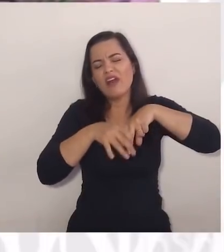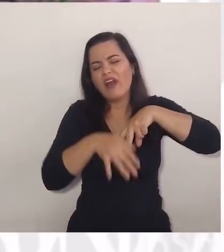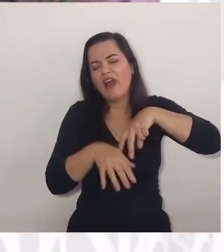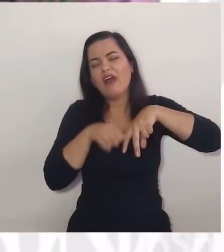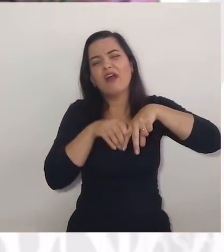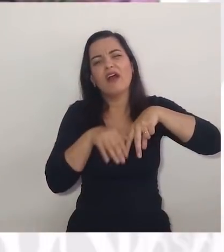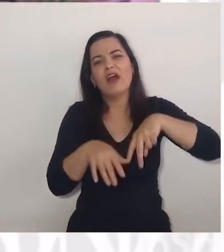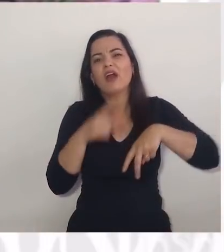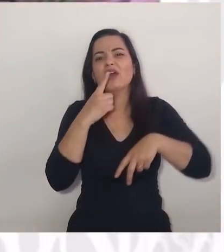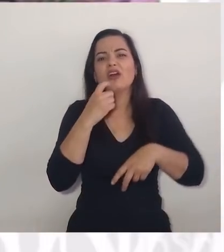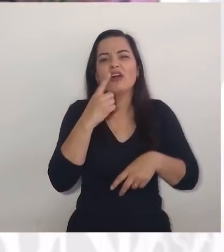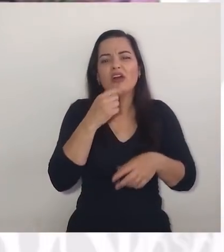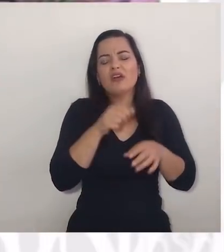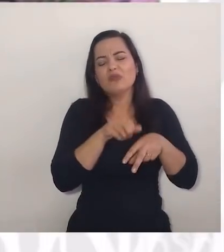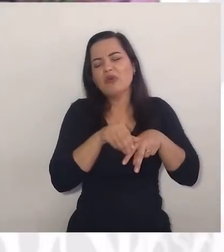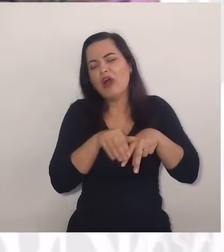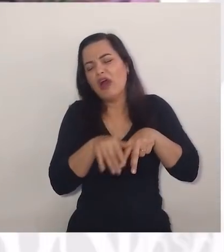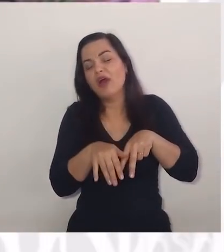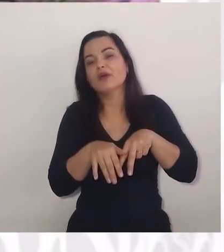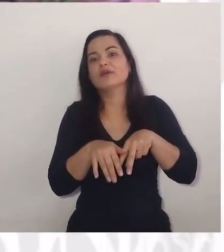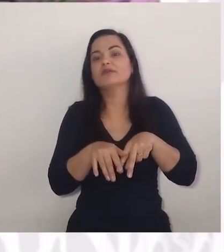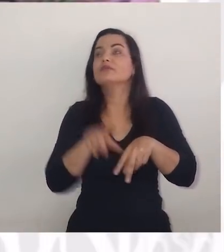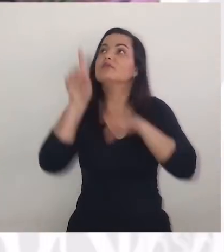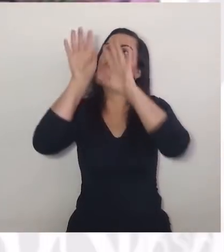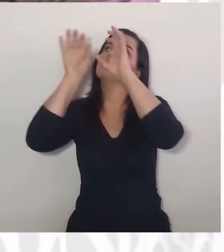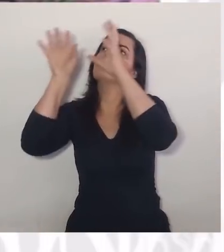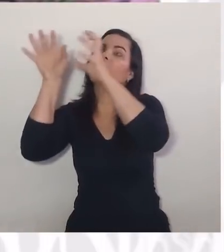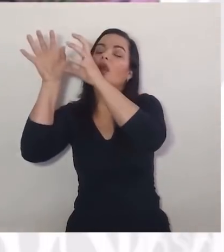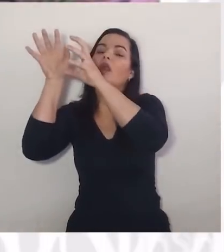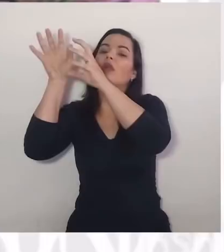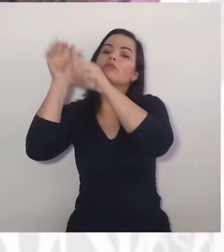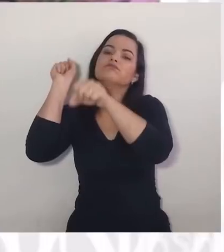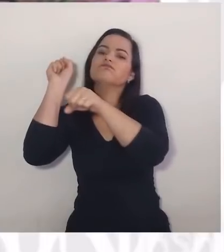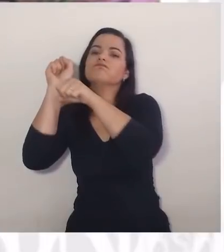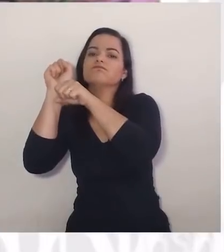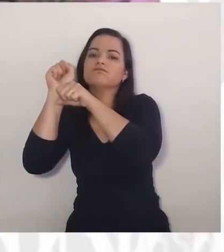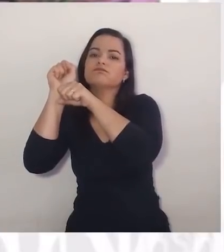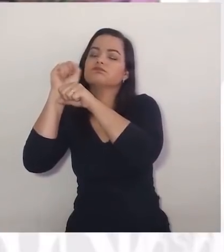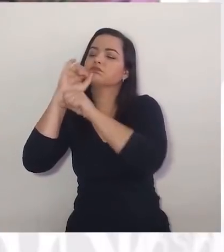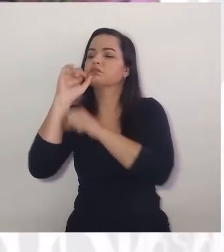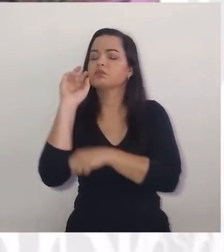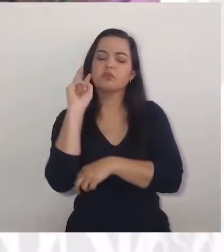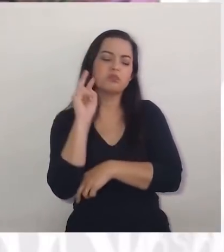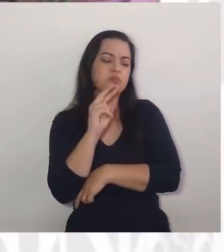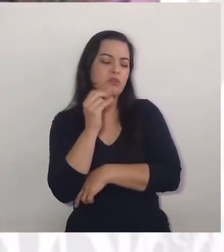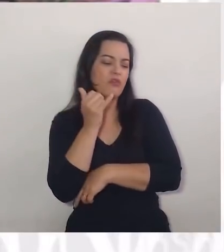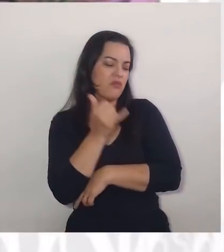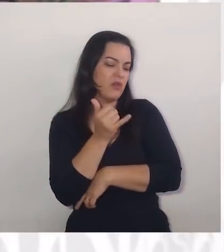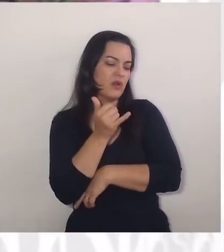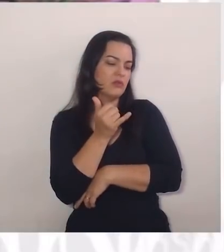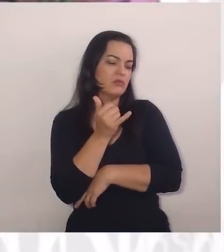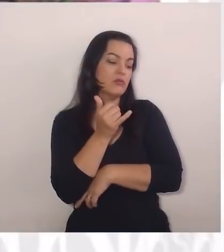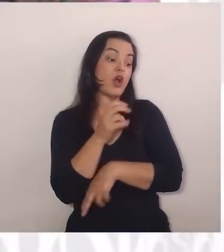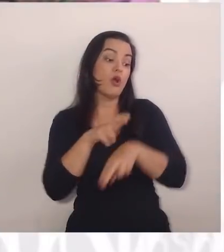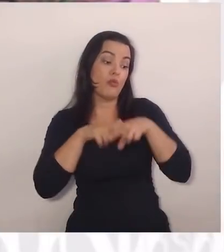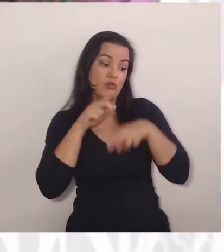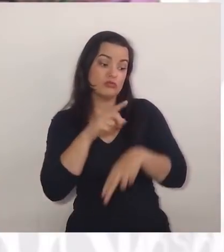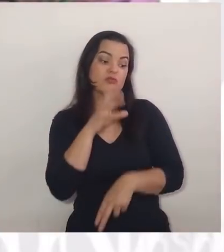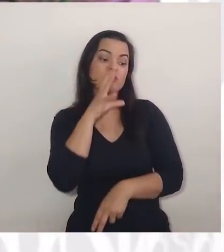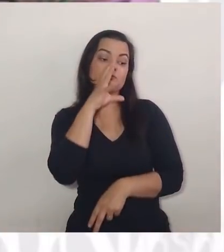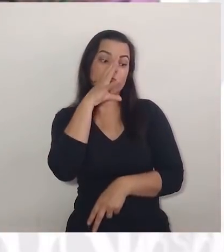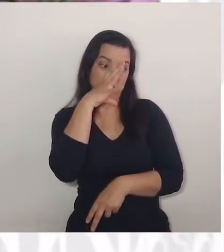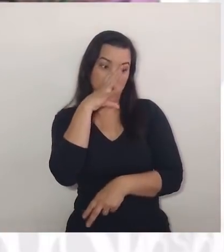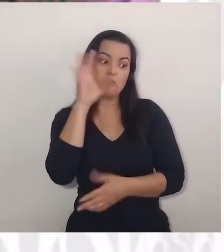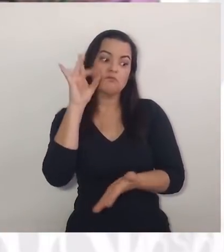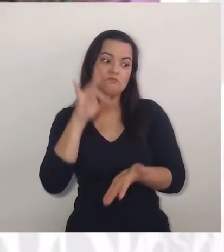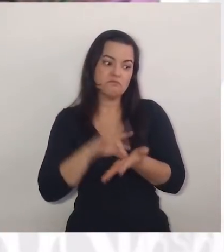feridas. A dona das águas finalmente parou e disse: "Por causa de sua perseverança, da